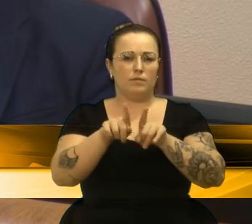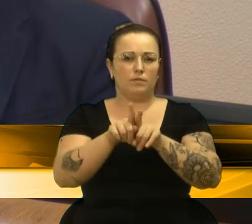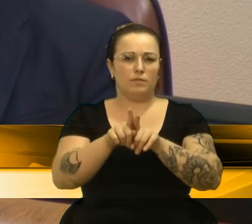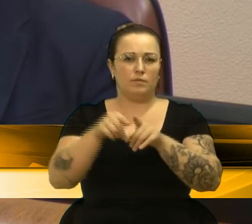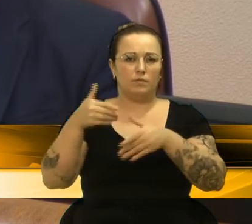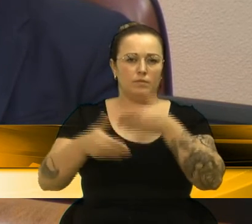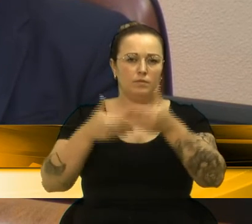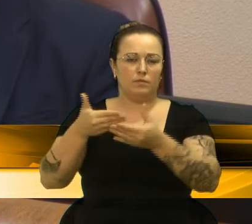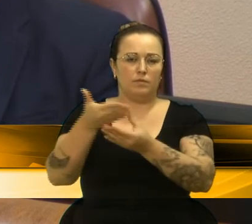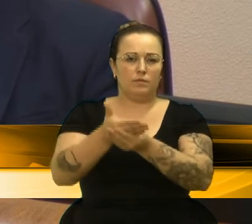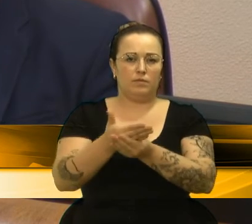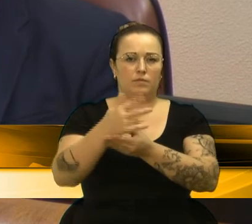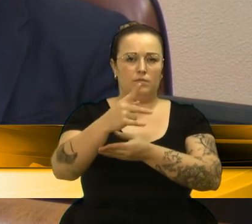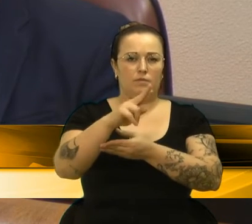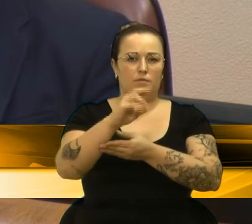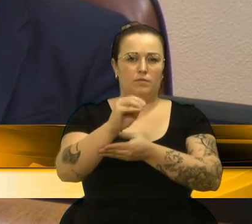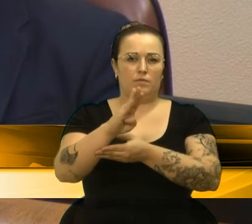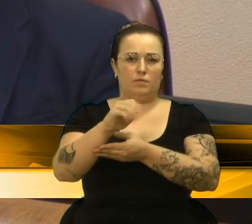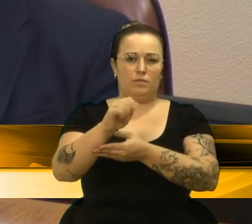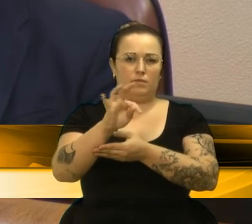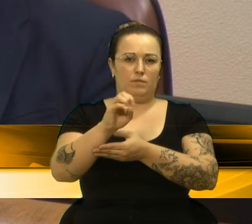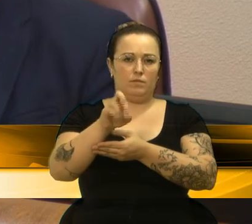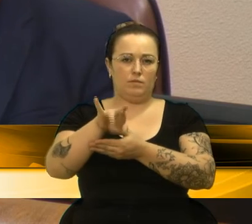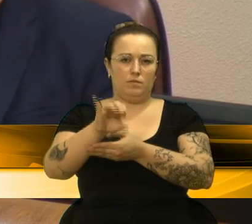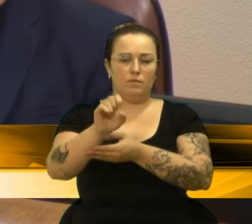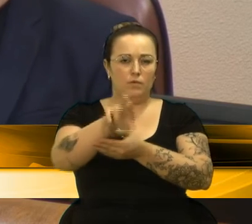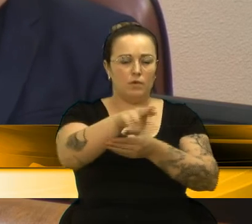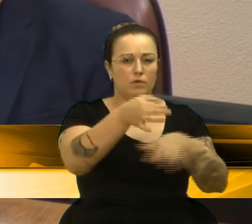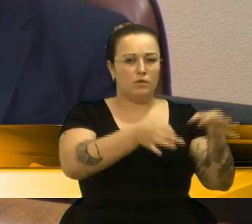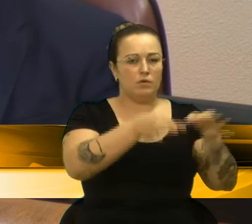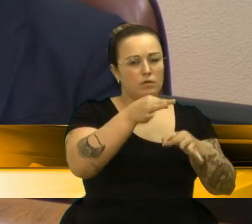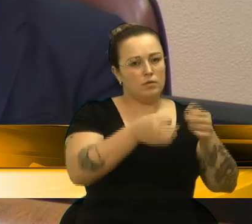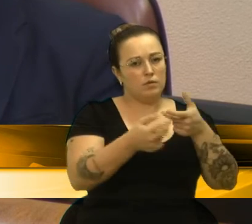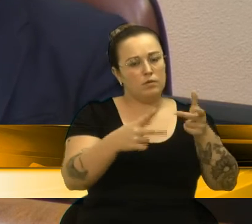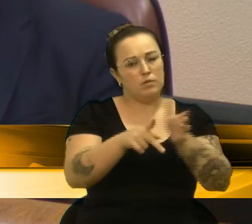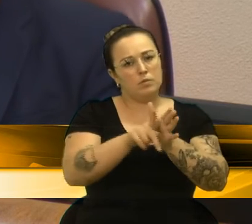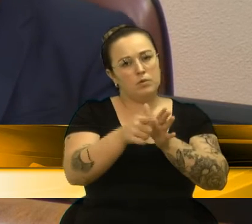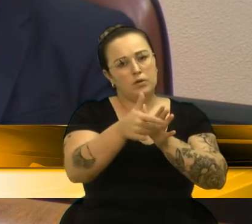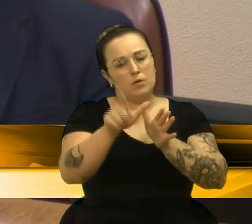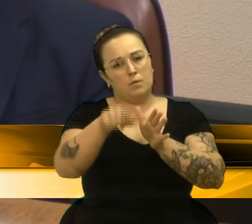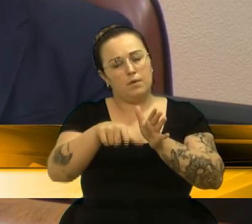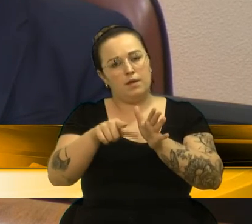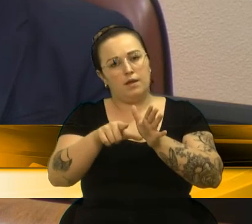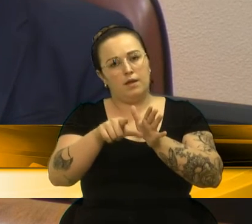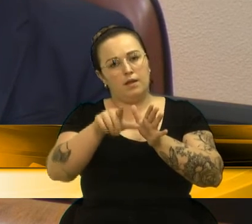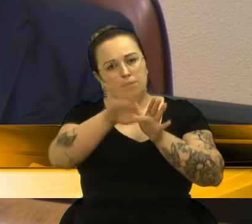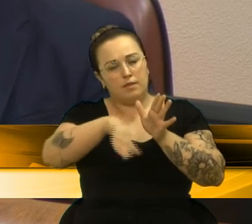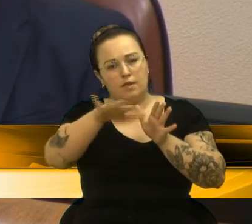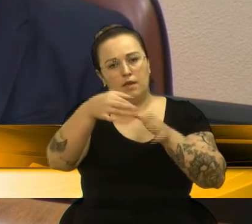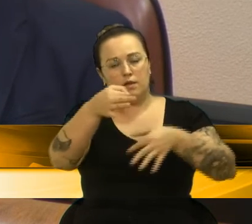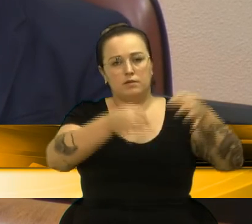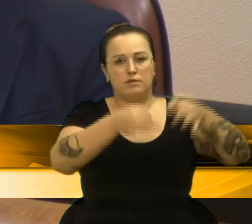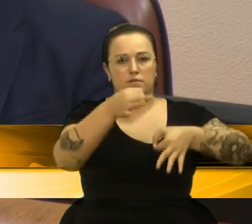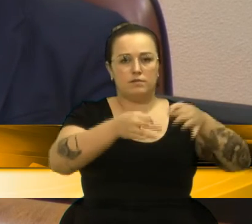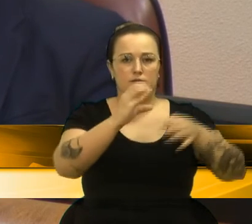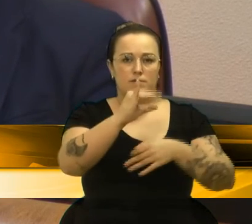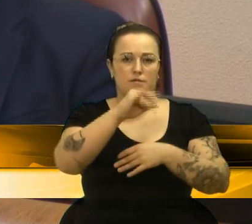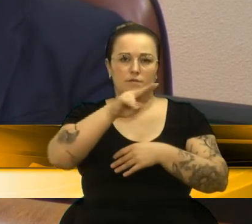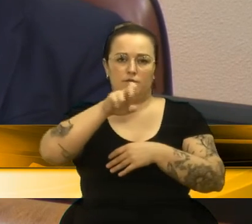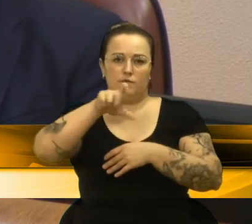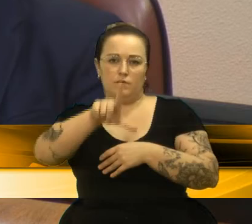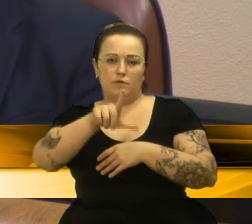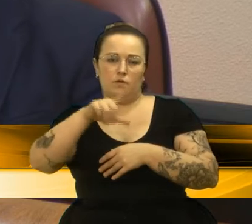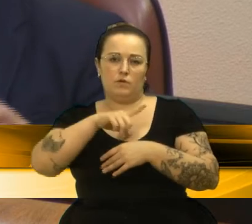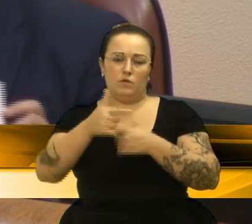ou em casos de absoluta inviabilidade acusatória ou de extinção de punibilidade. A conduta imputada como ilícita ao paciente não configura mais